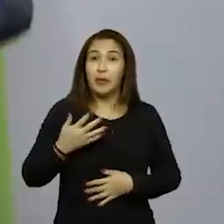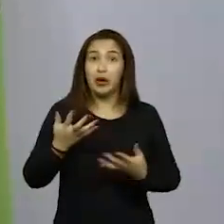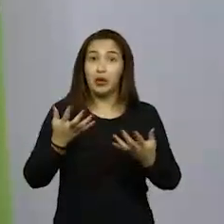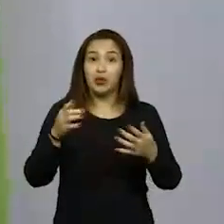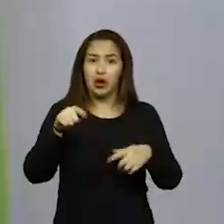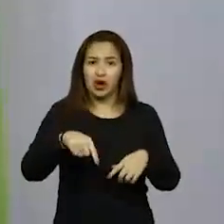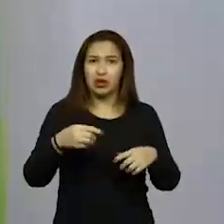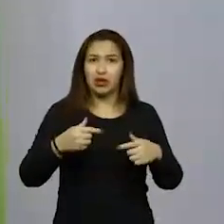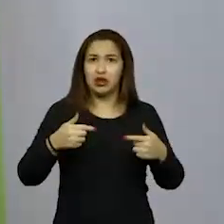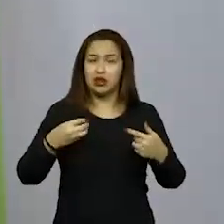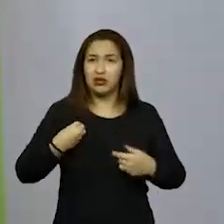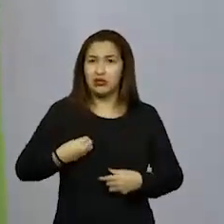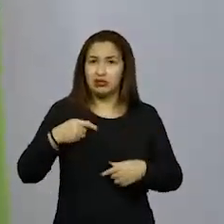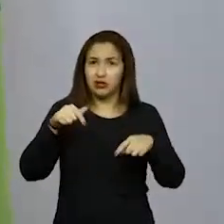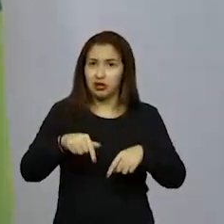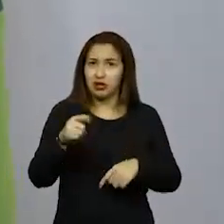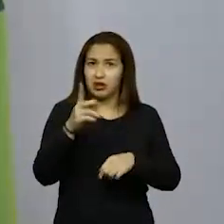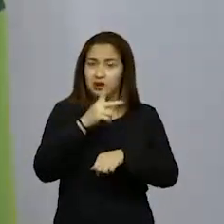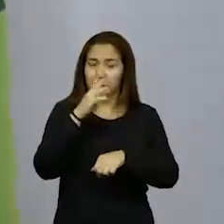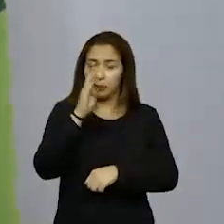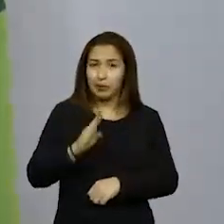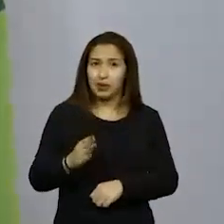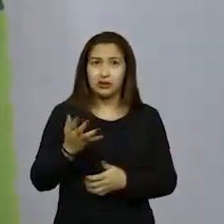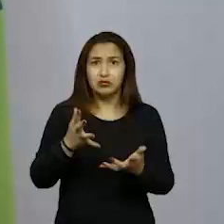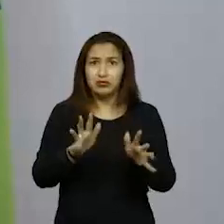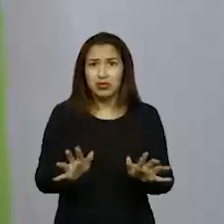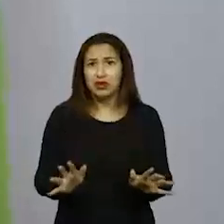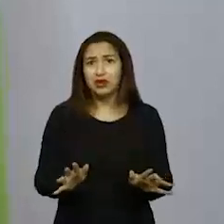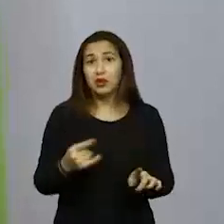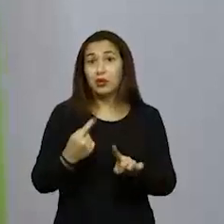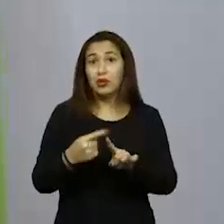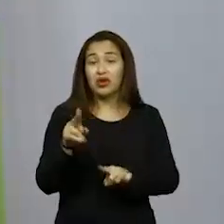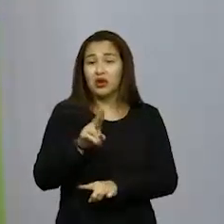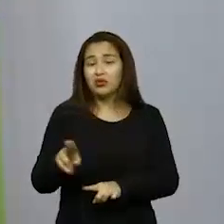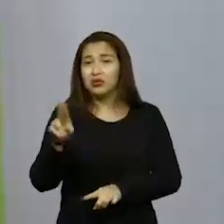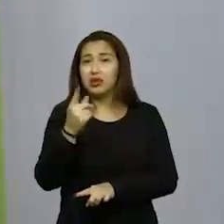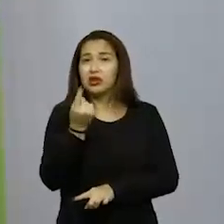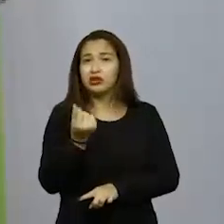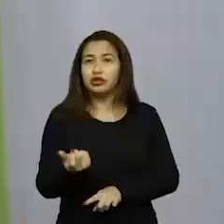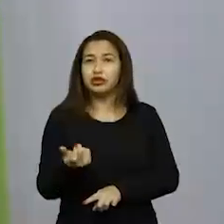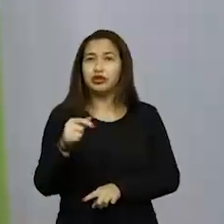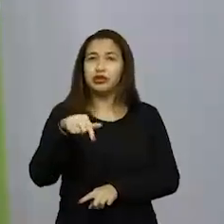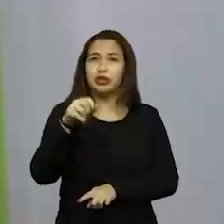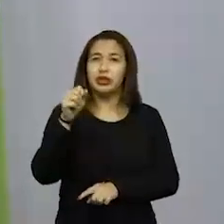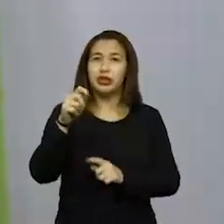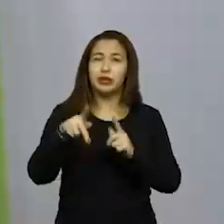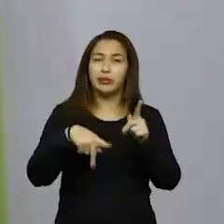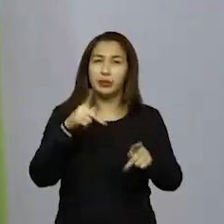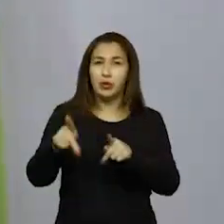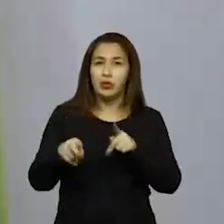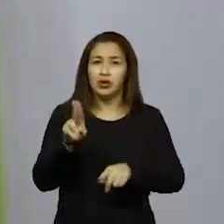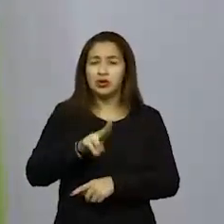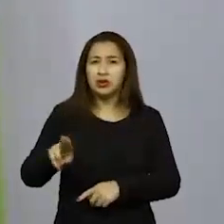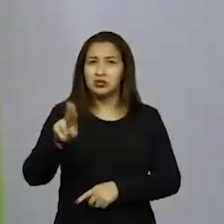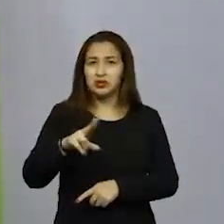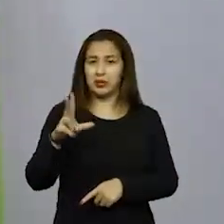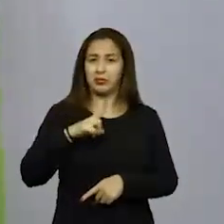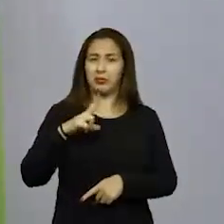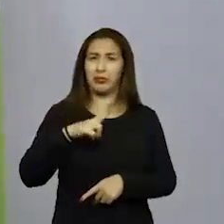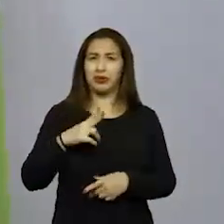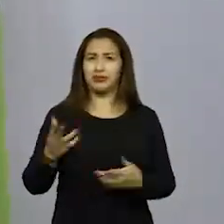político use o patrimônio dos catarinenses para proveito próprio, de forma descarada,